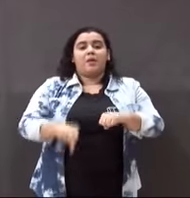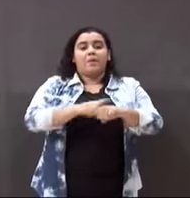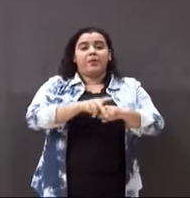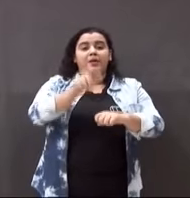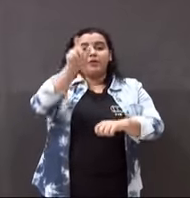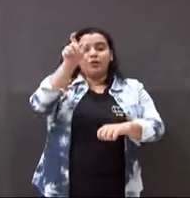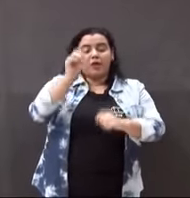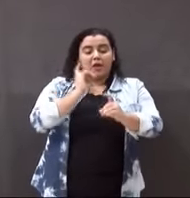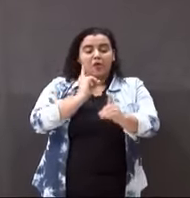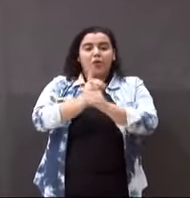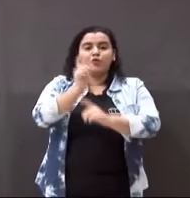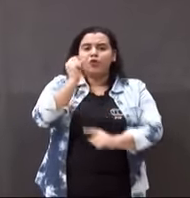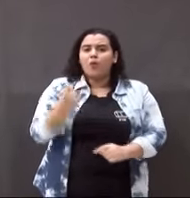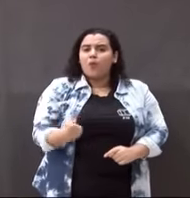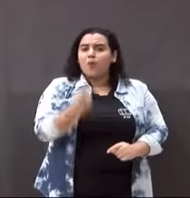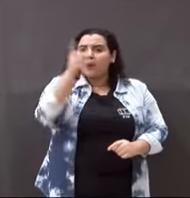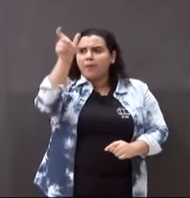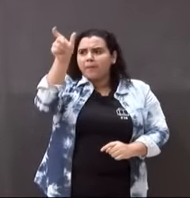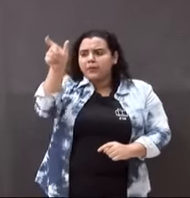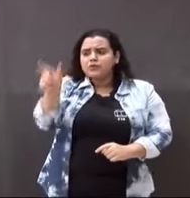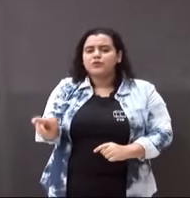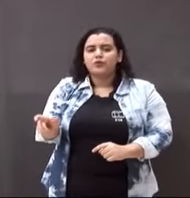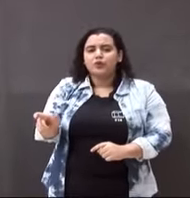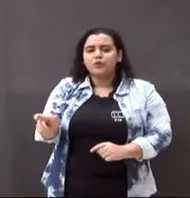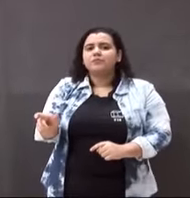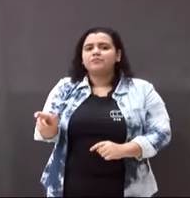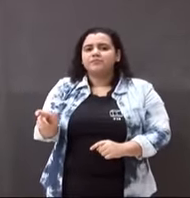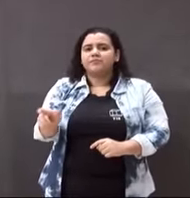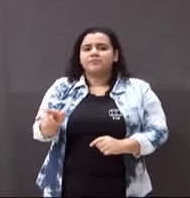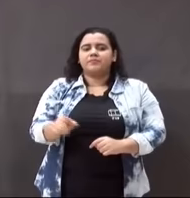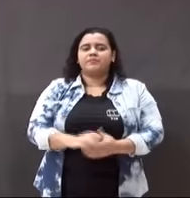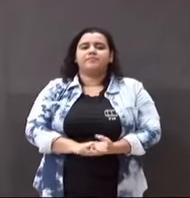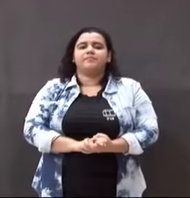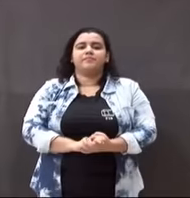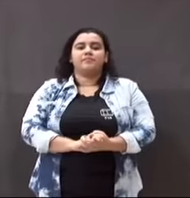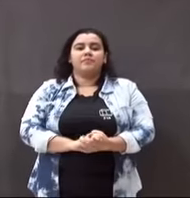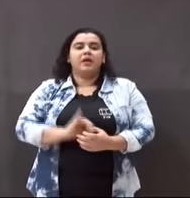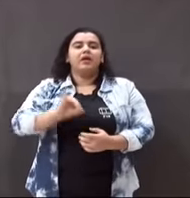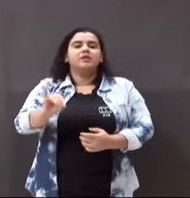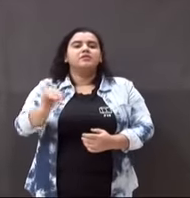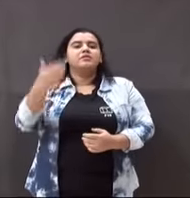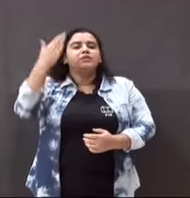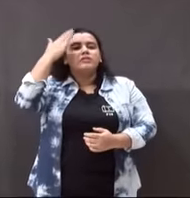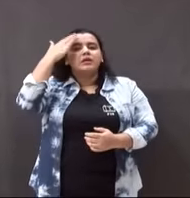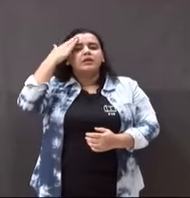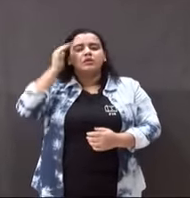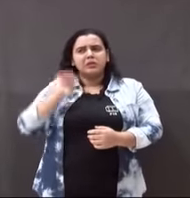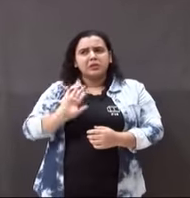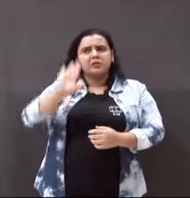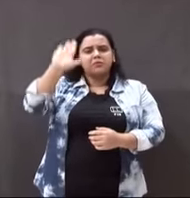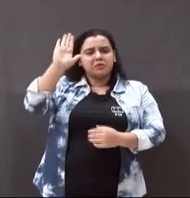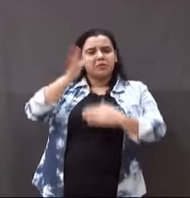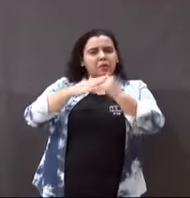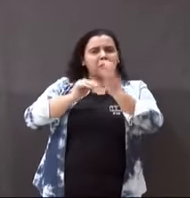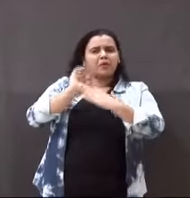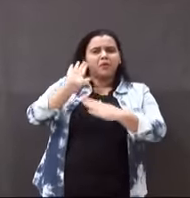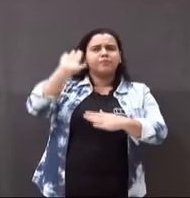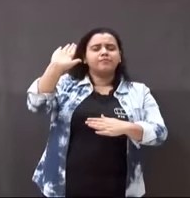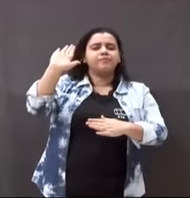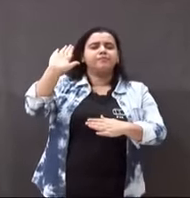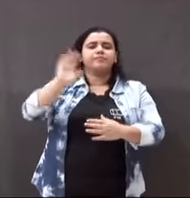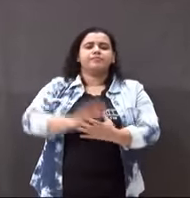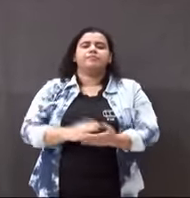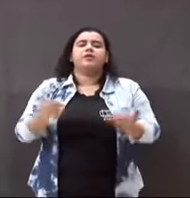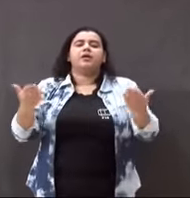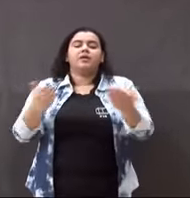por gentileza, só se você puder, e acreditar na palavra que vai sair da minha boca. Esta noite Deus falou no